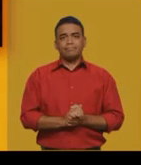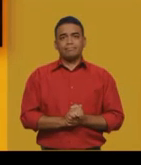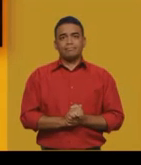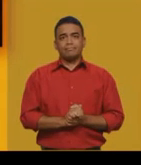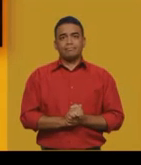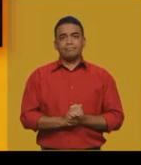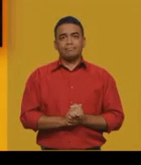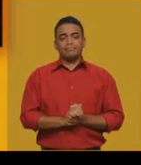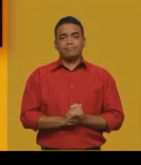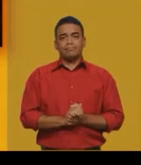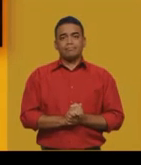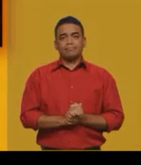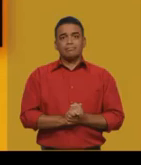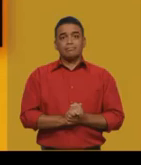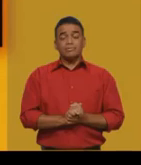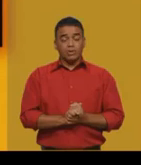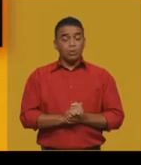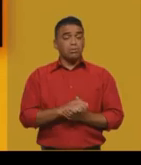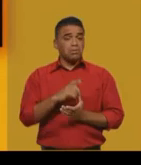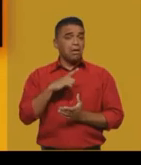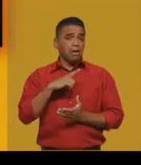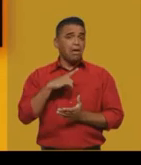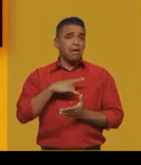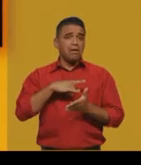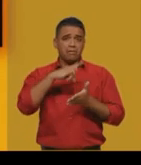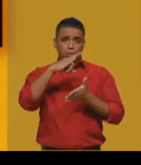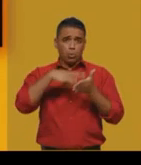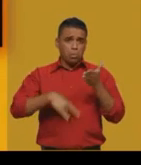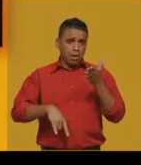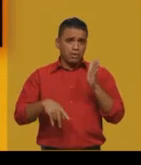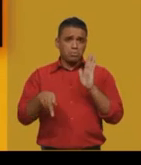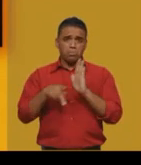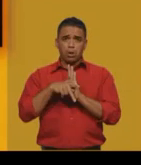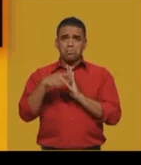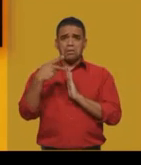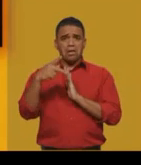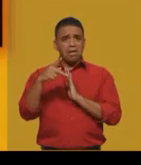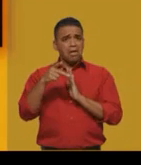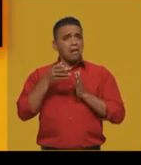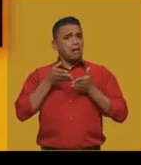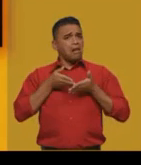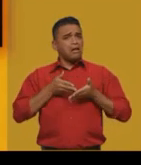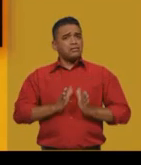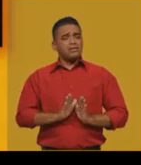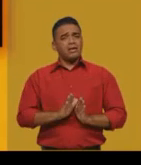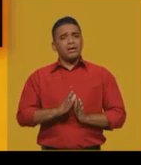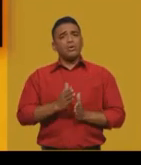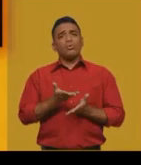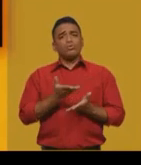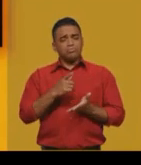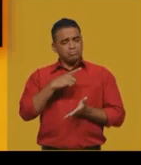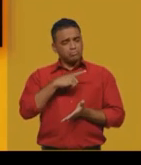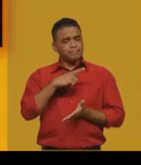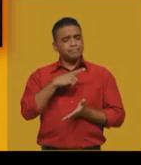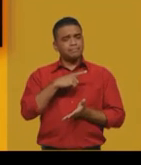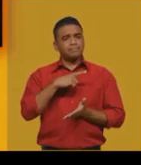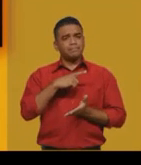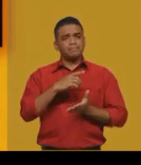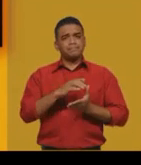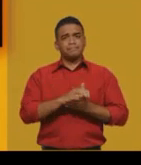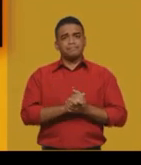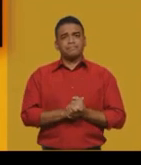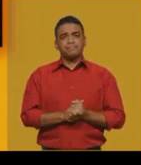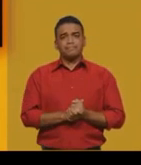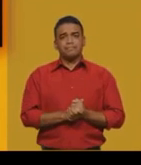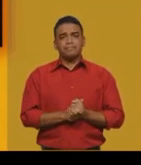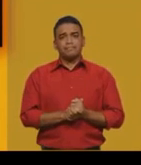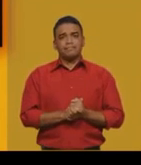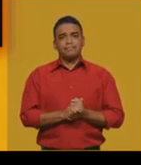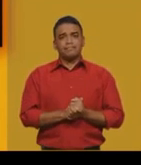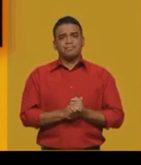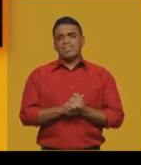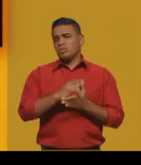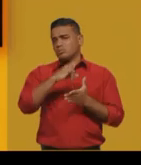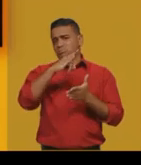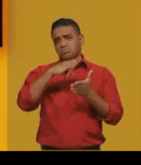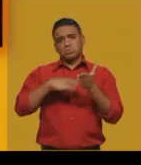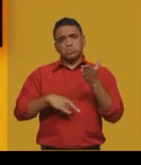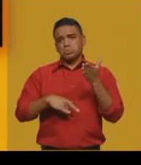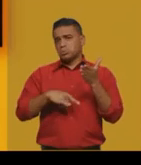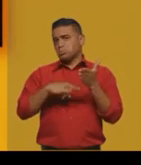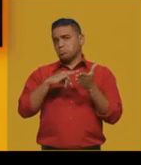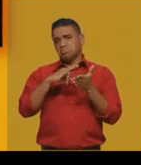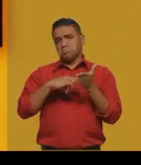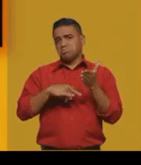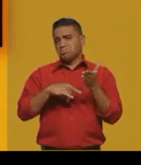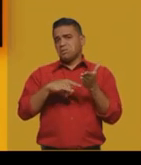arquivo de nascimento existe. But an old church record, mas um registro, um